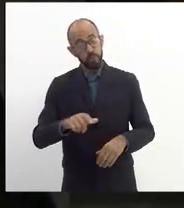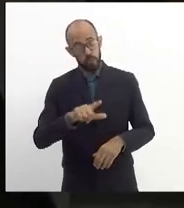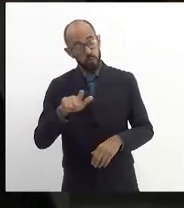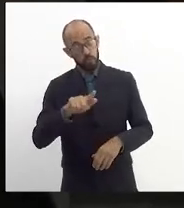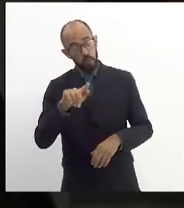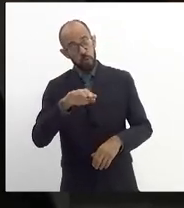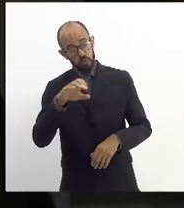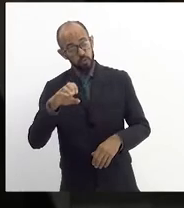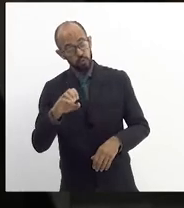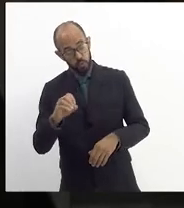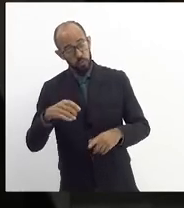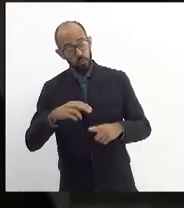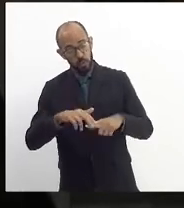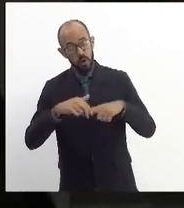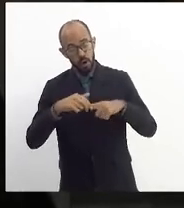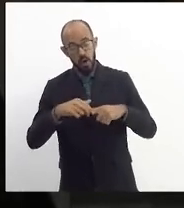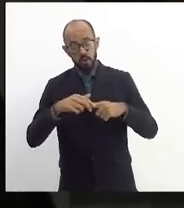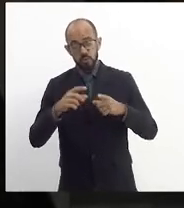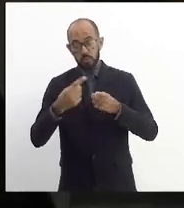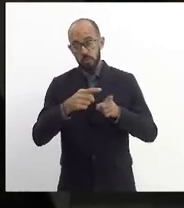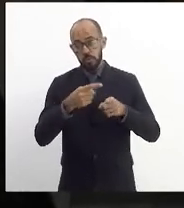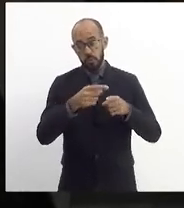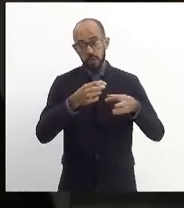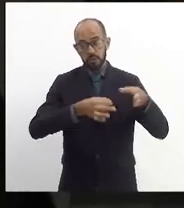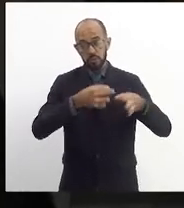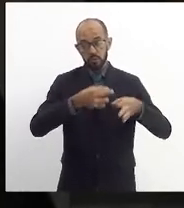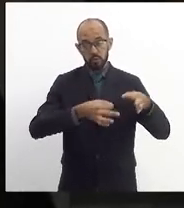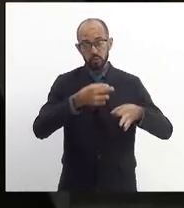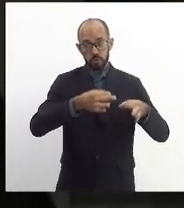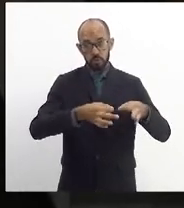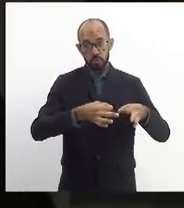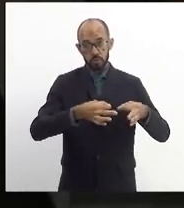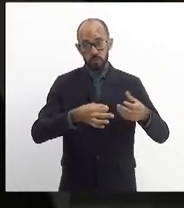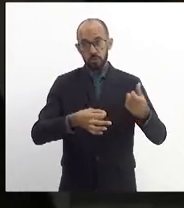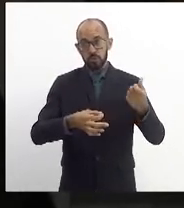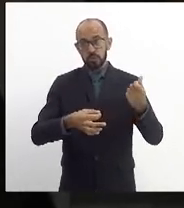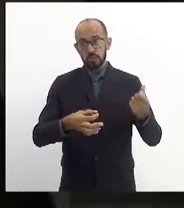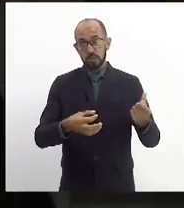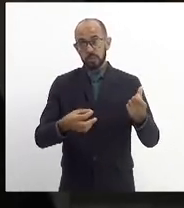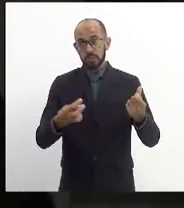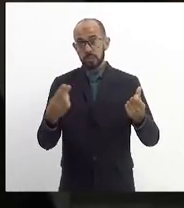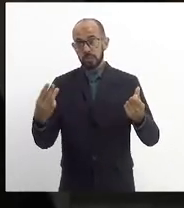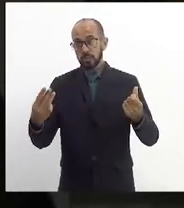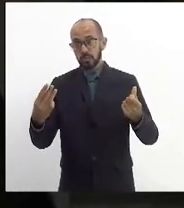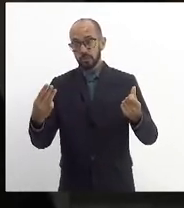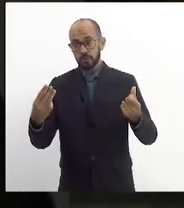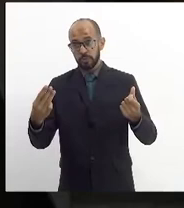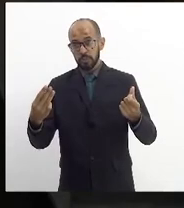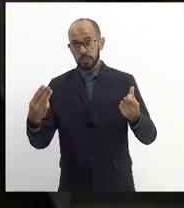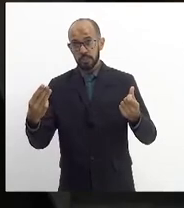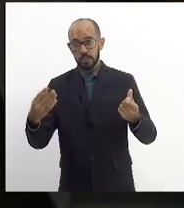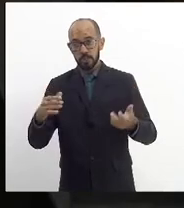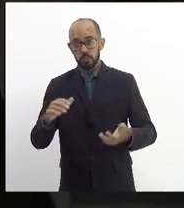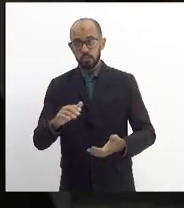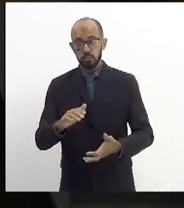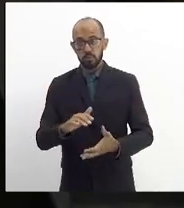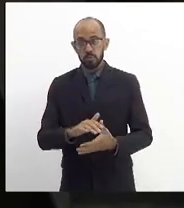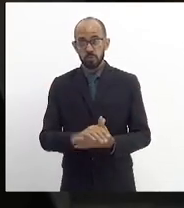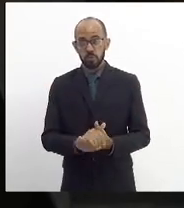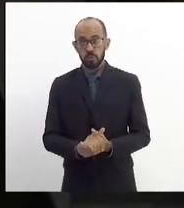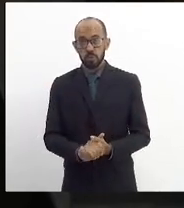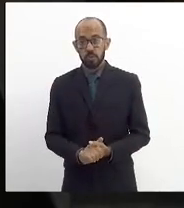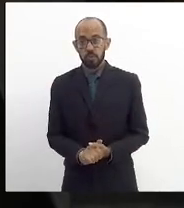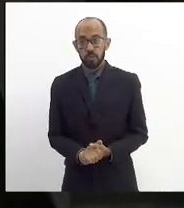provocação jurídica salvo de memória por 6 a 3 e os